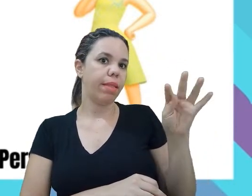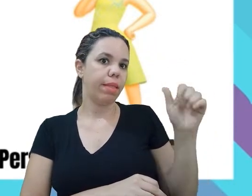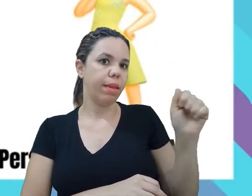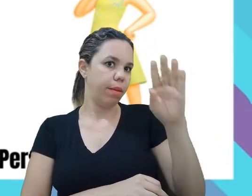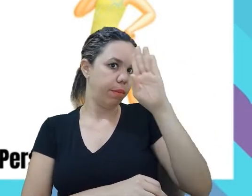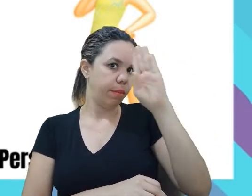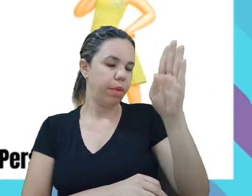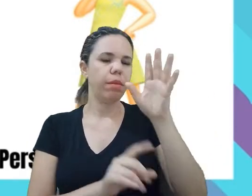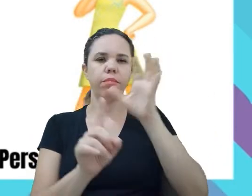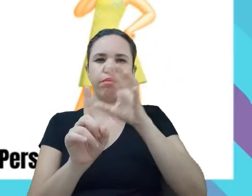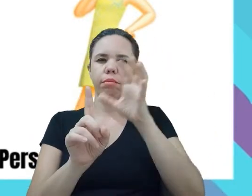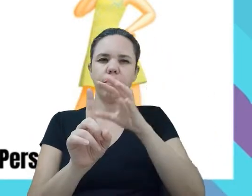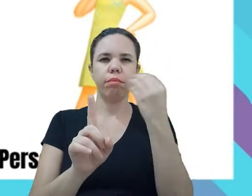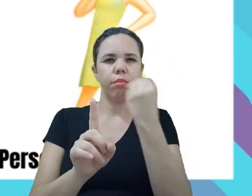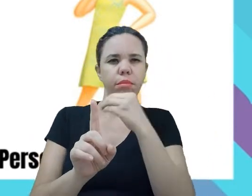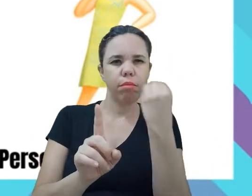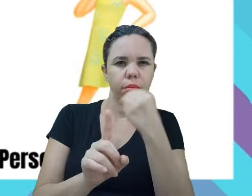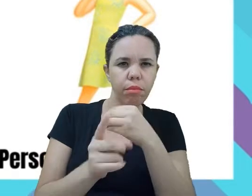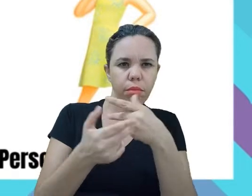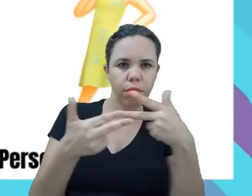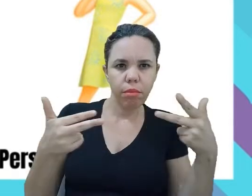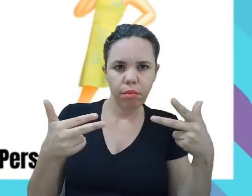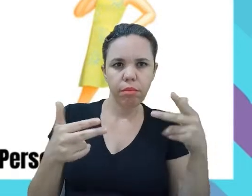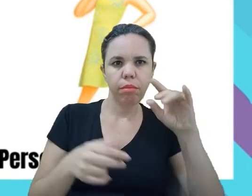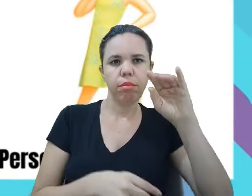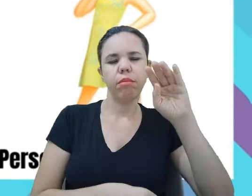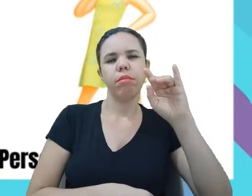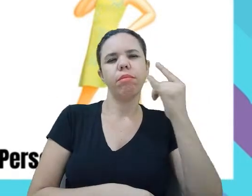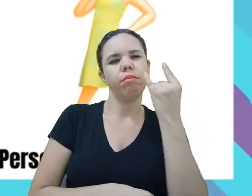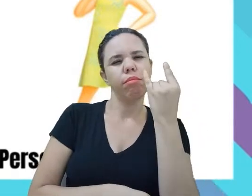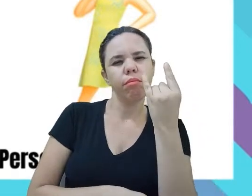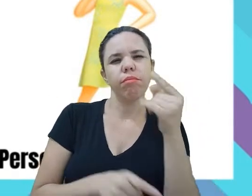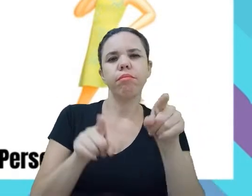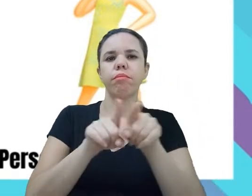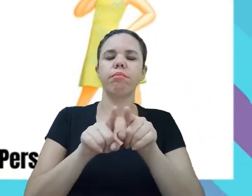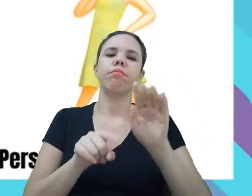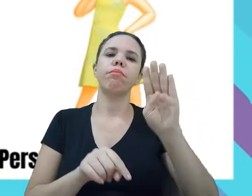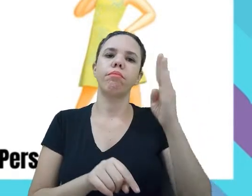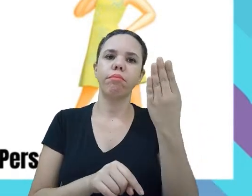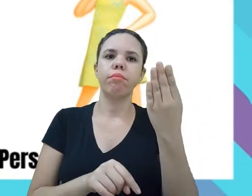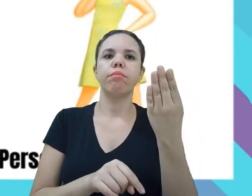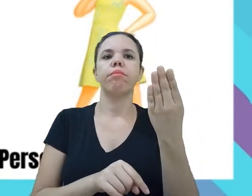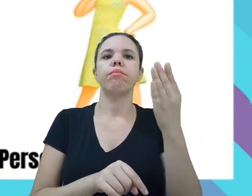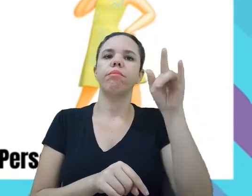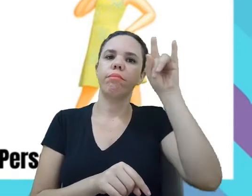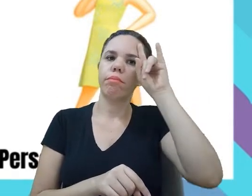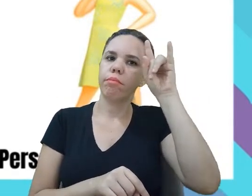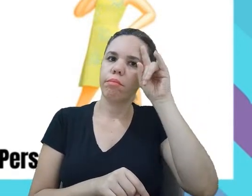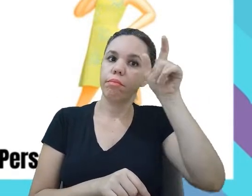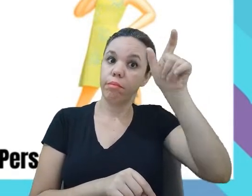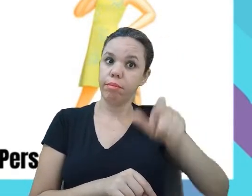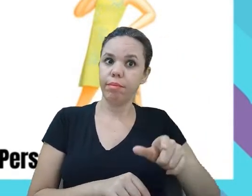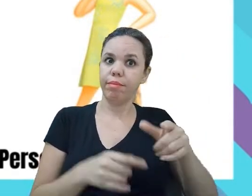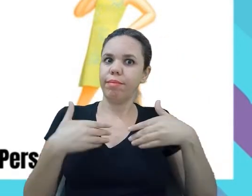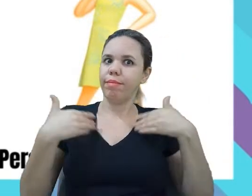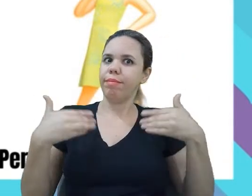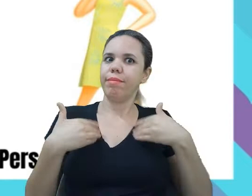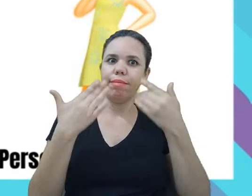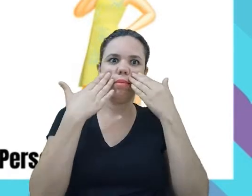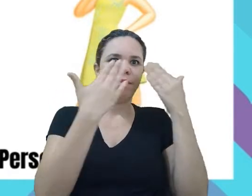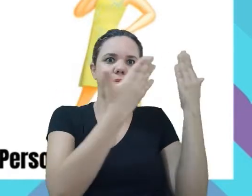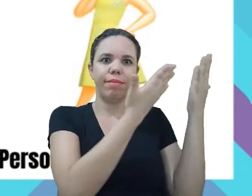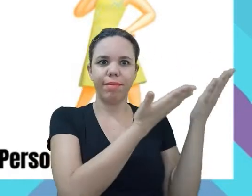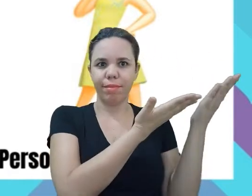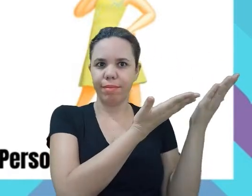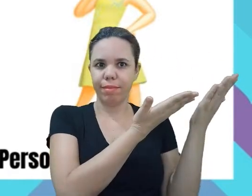descrita por Freud, segundo referências de Abraham, 1970, e surgimento do controle, aproximadamente